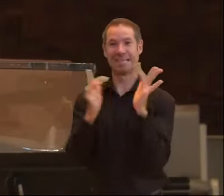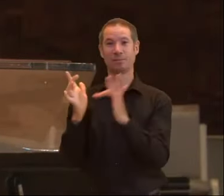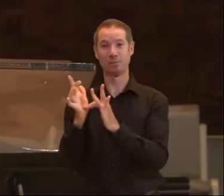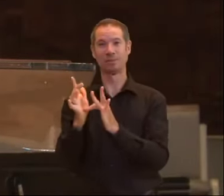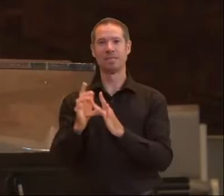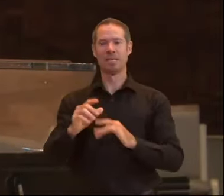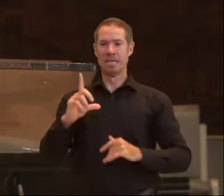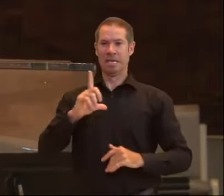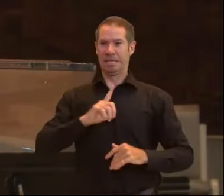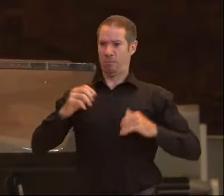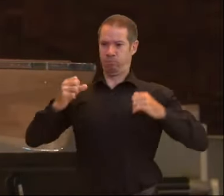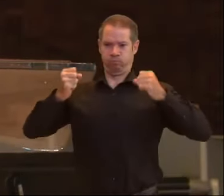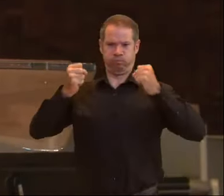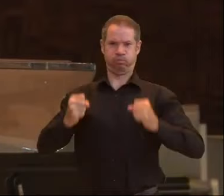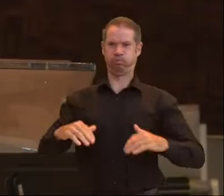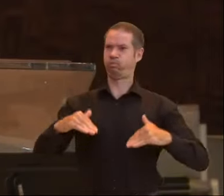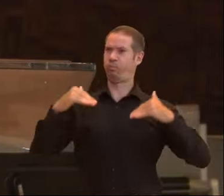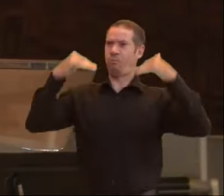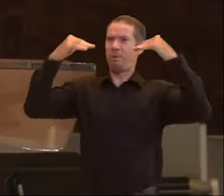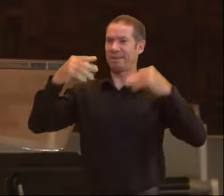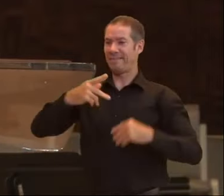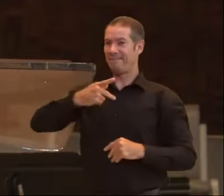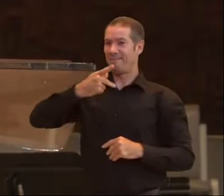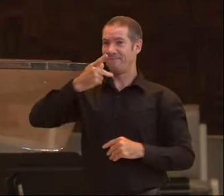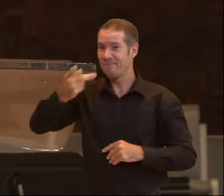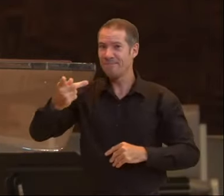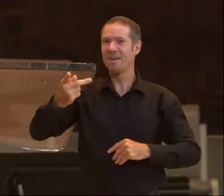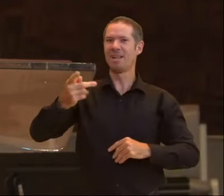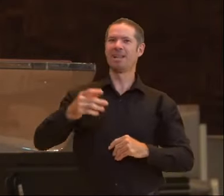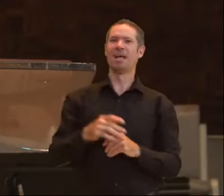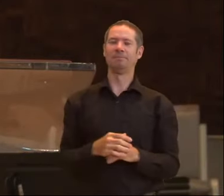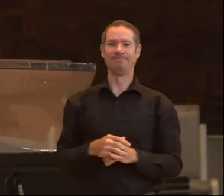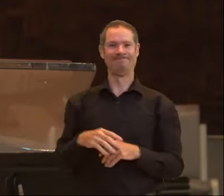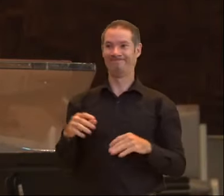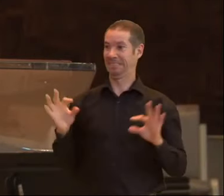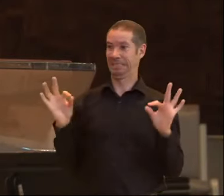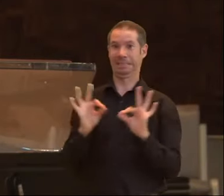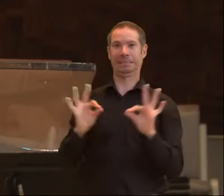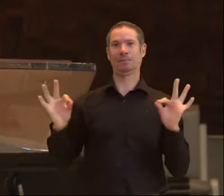tem uma autoridade para falar que não dá.